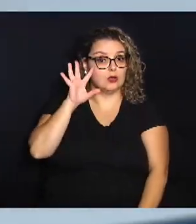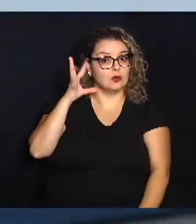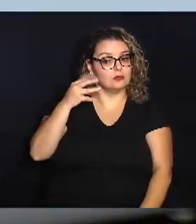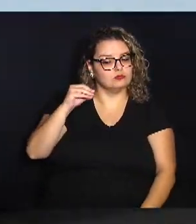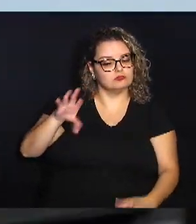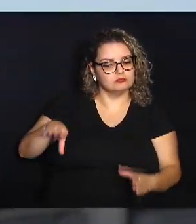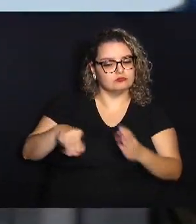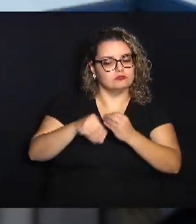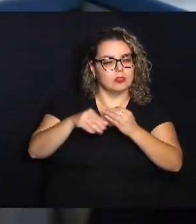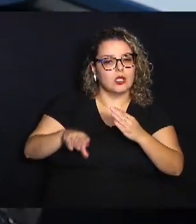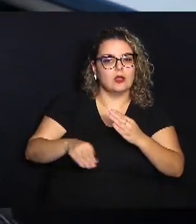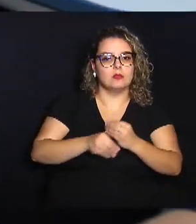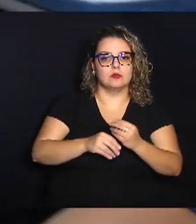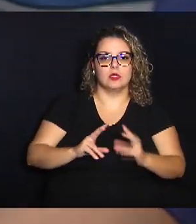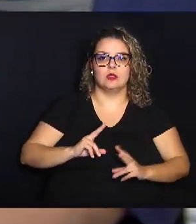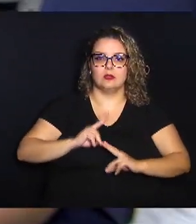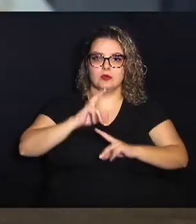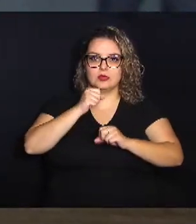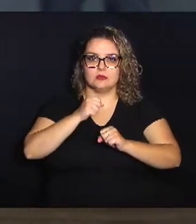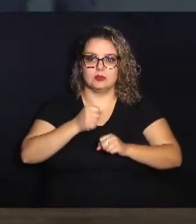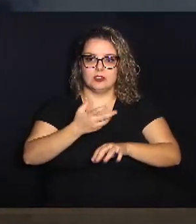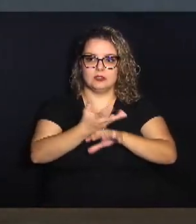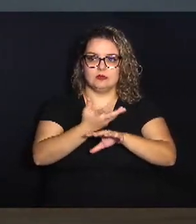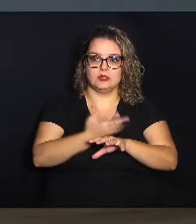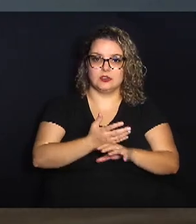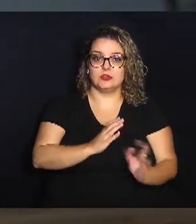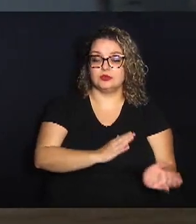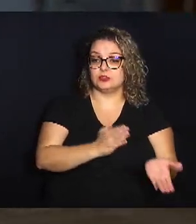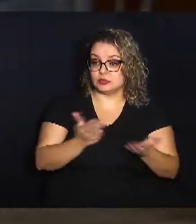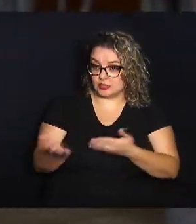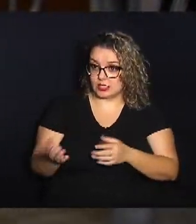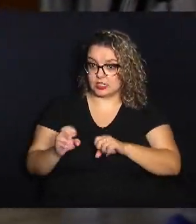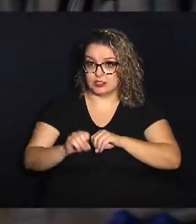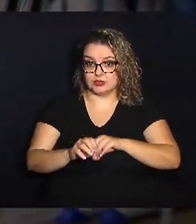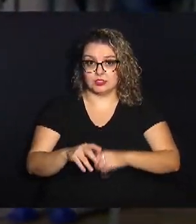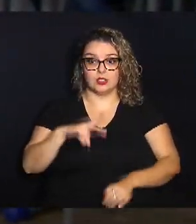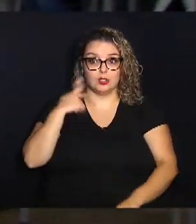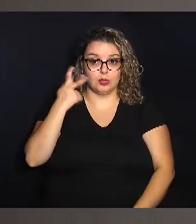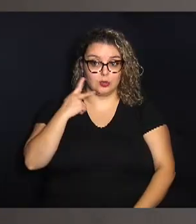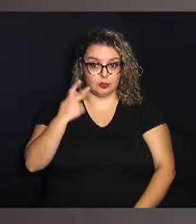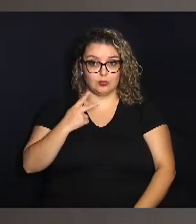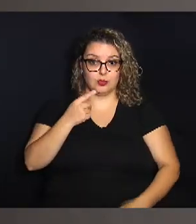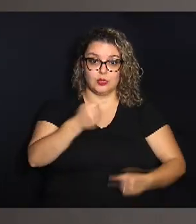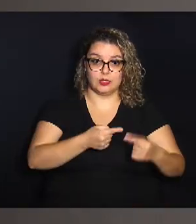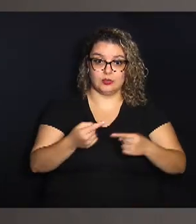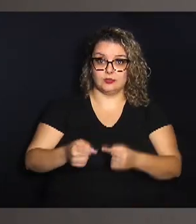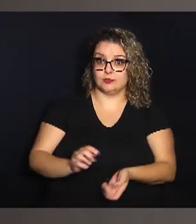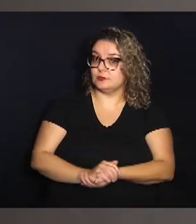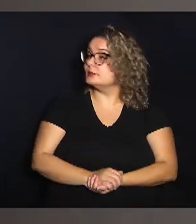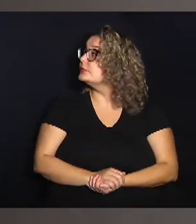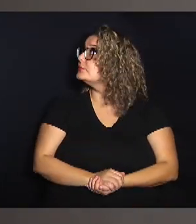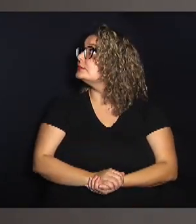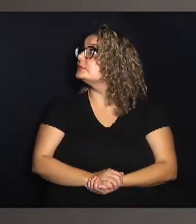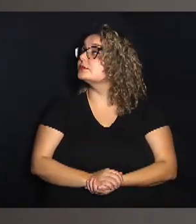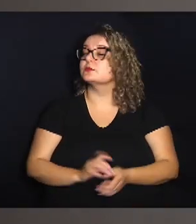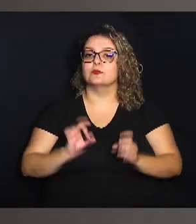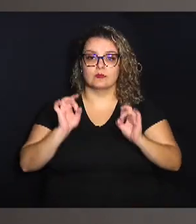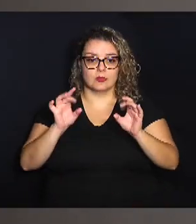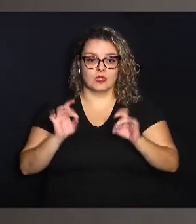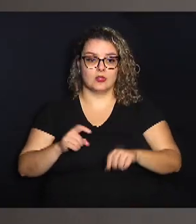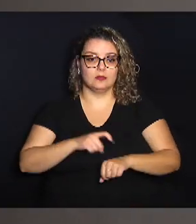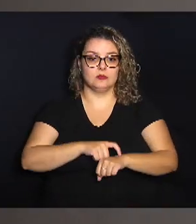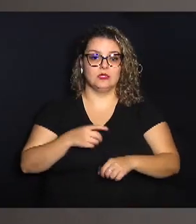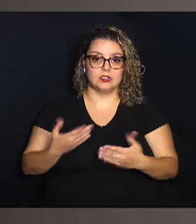e fortalece a disciplina já ofertada, com o tema Política se Discute. Em especial, nesse momento, a gente está